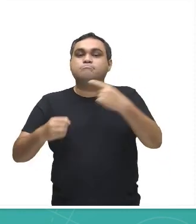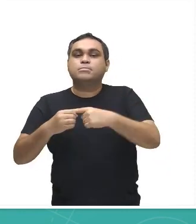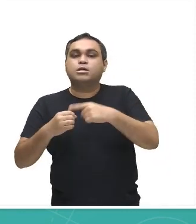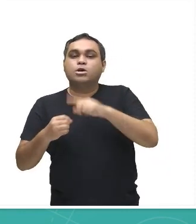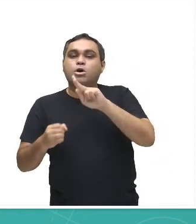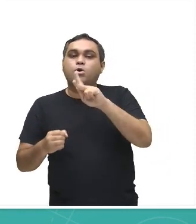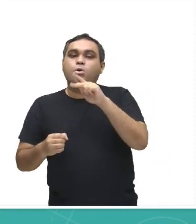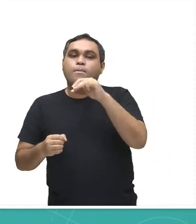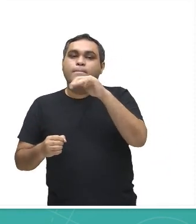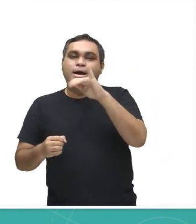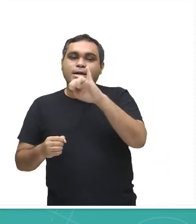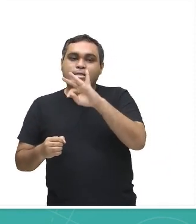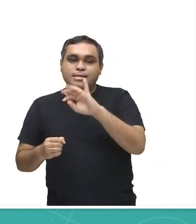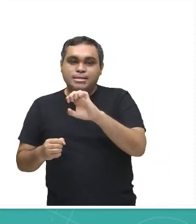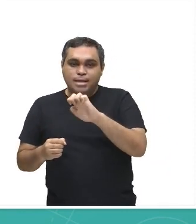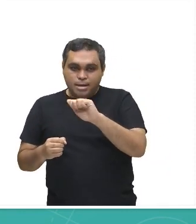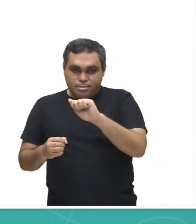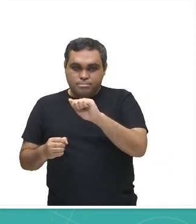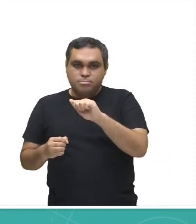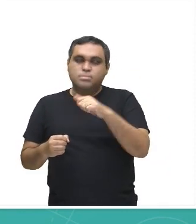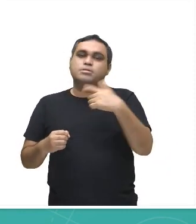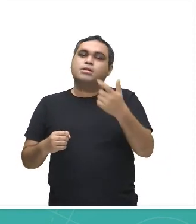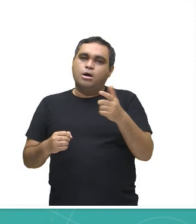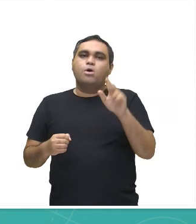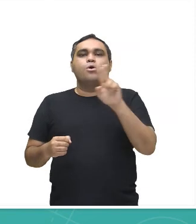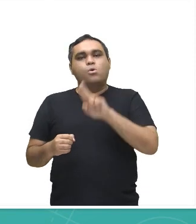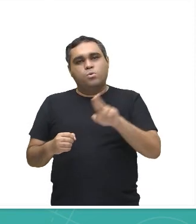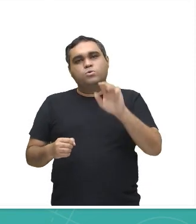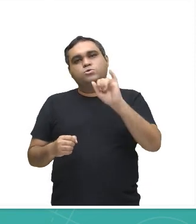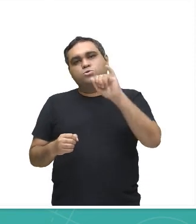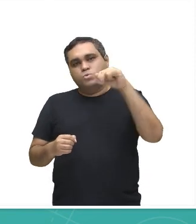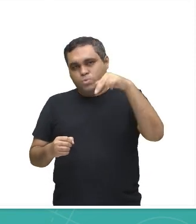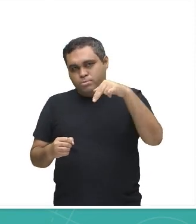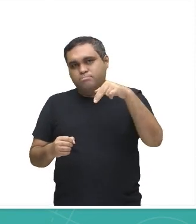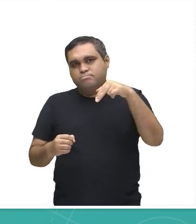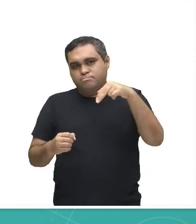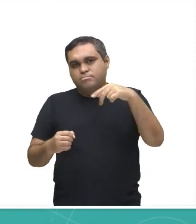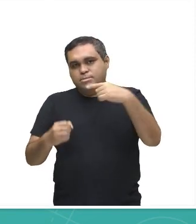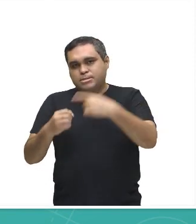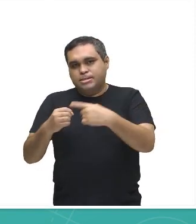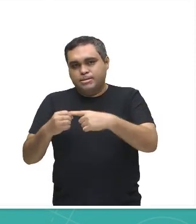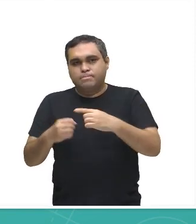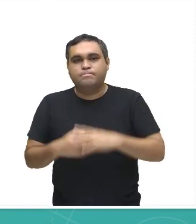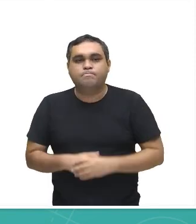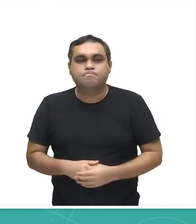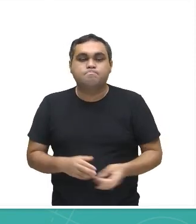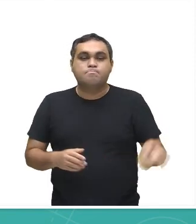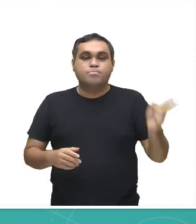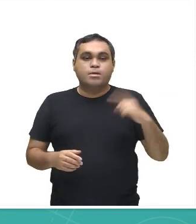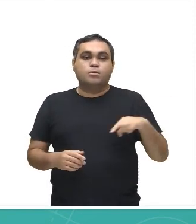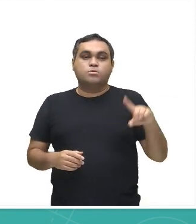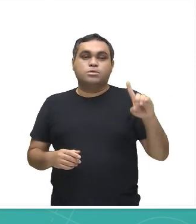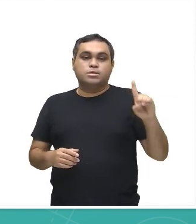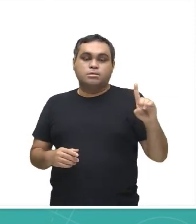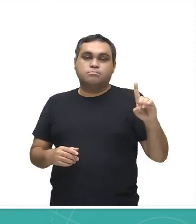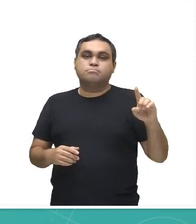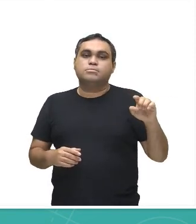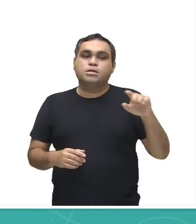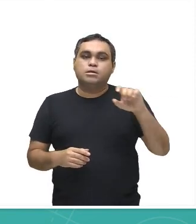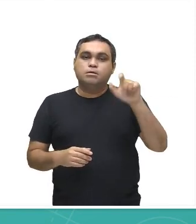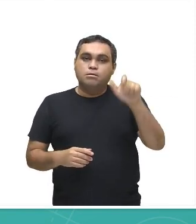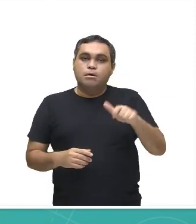o in. Suzane works at the library, lugar específico. Eu estou dizendo onde ela trabalha. Lembra